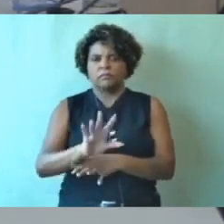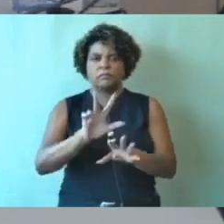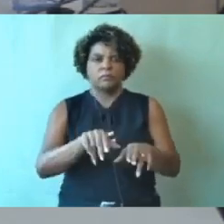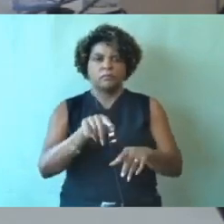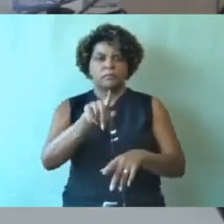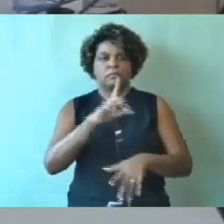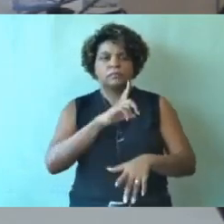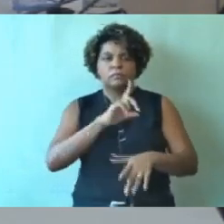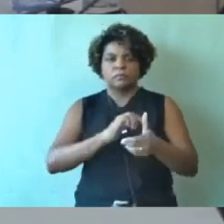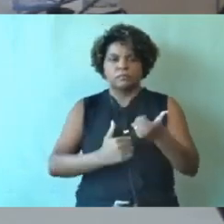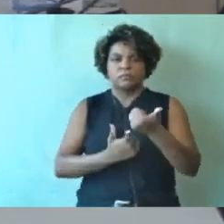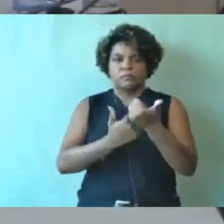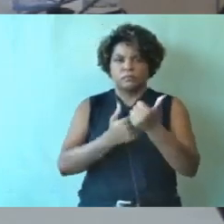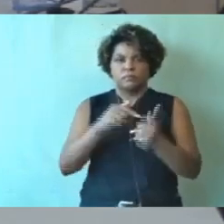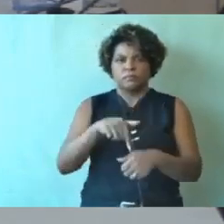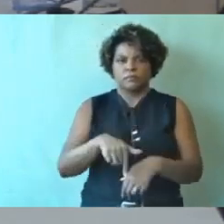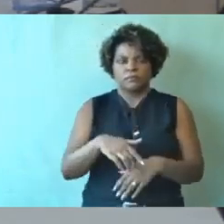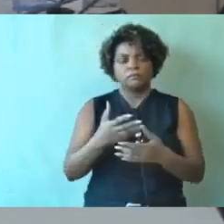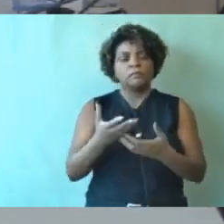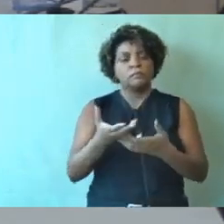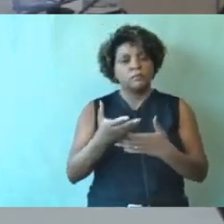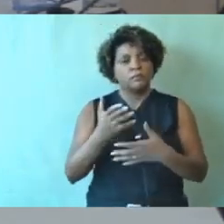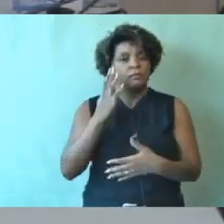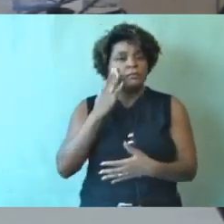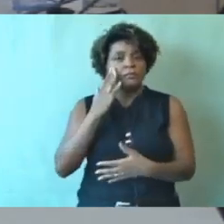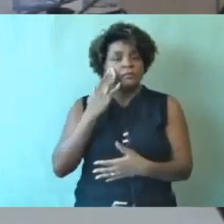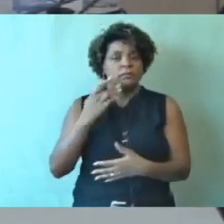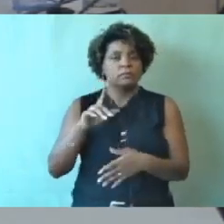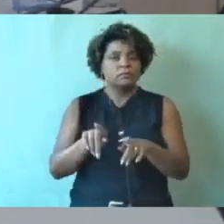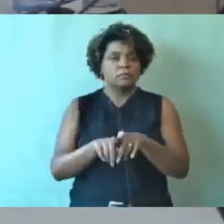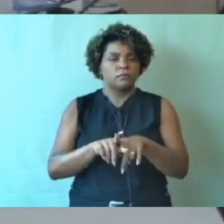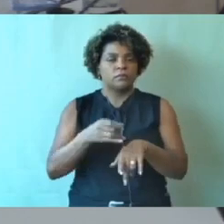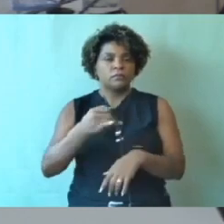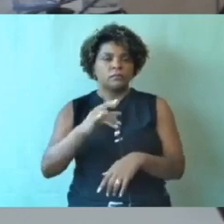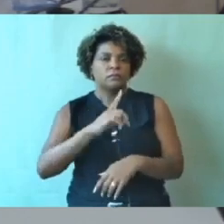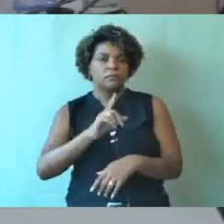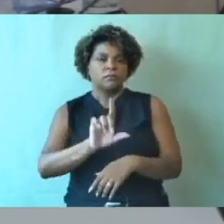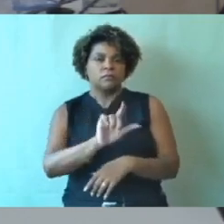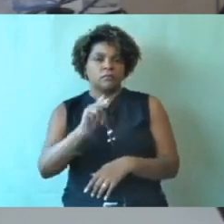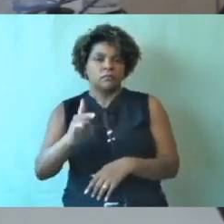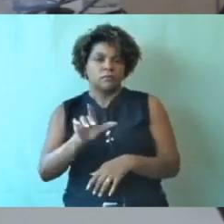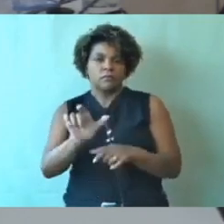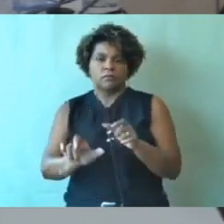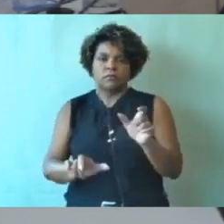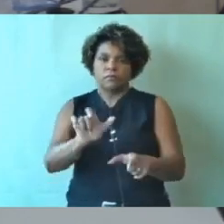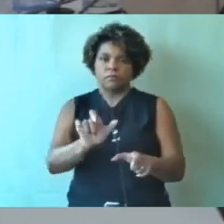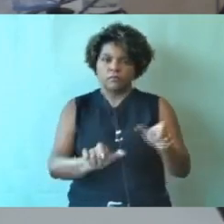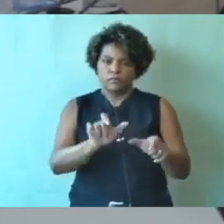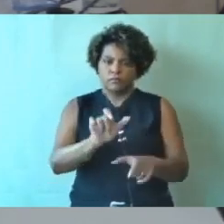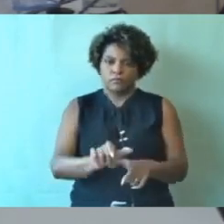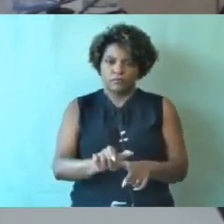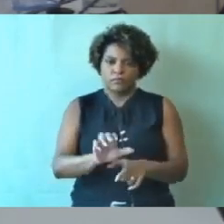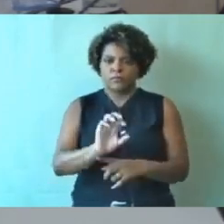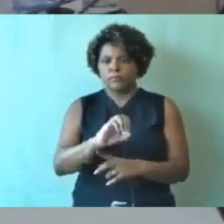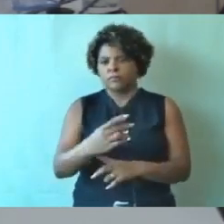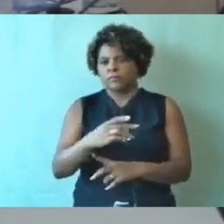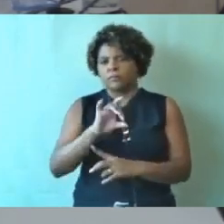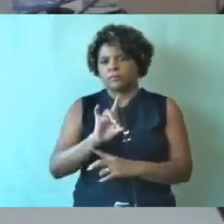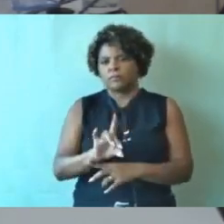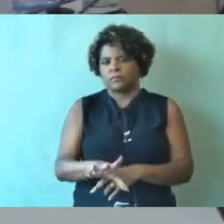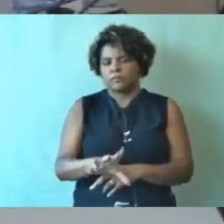doutor Guilherme, mas a gente só gostaria de saber se tem outras pessoas ou não acompanhando, porque em tese é só o doutor Guilherme que poderia